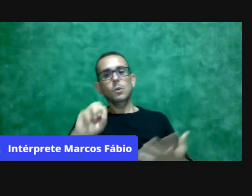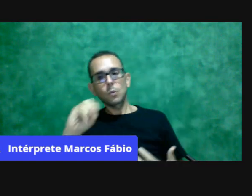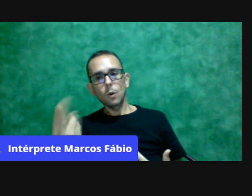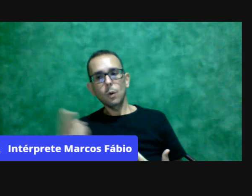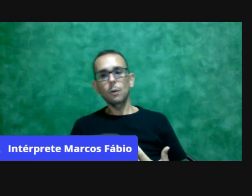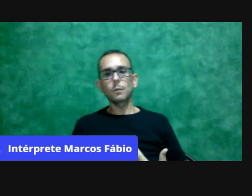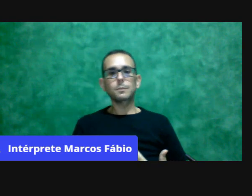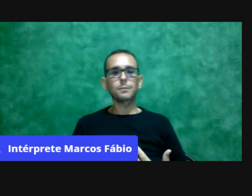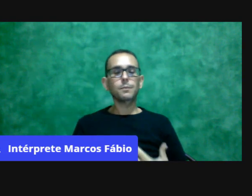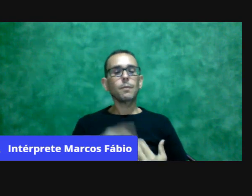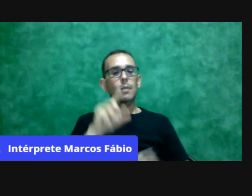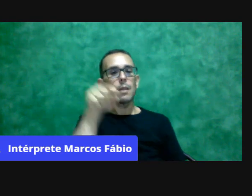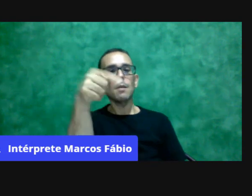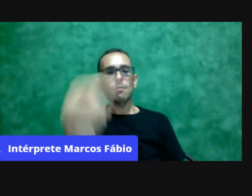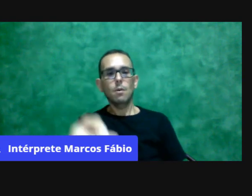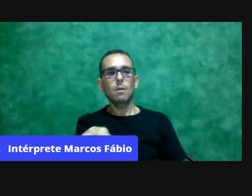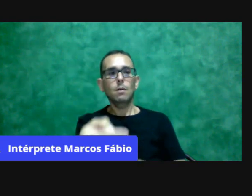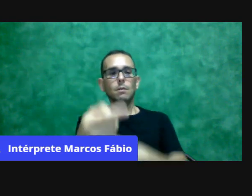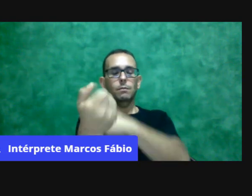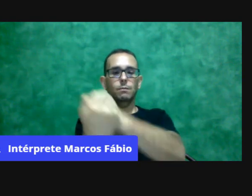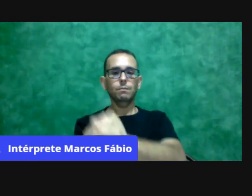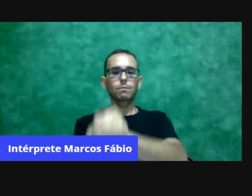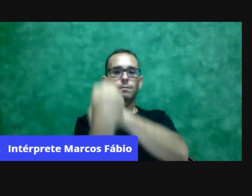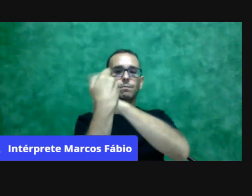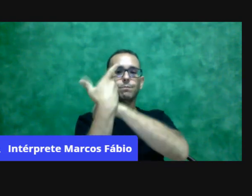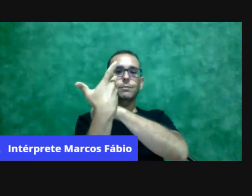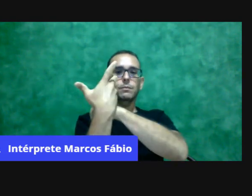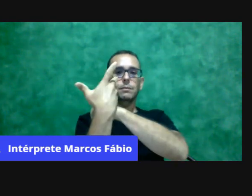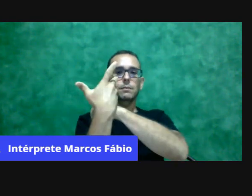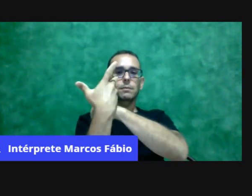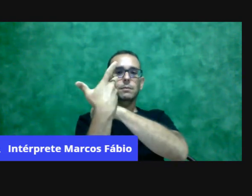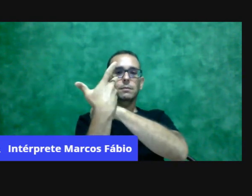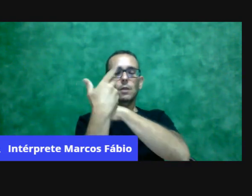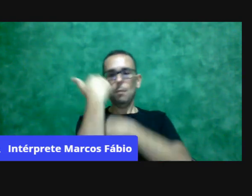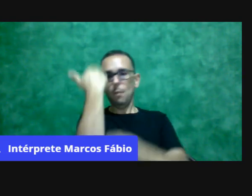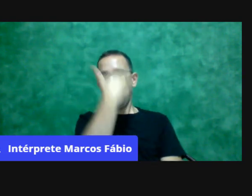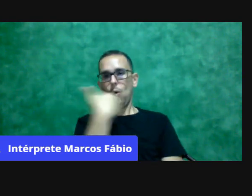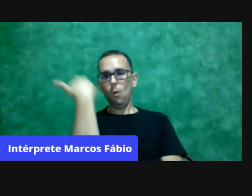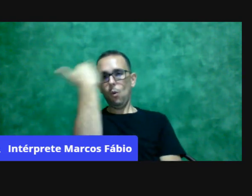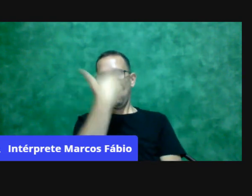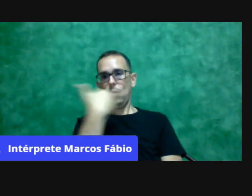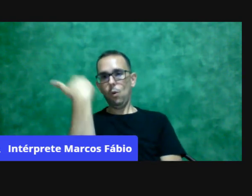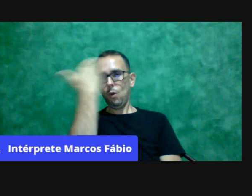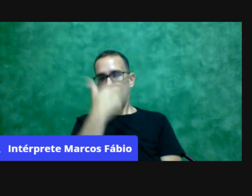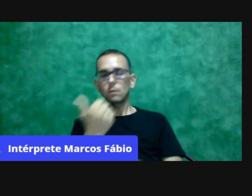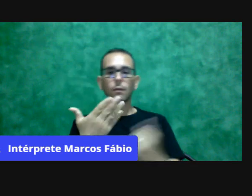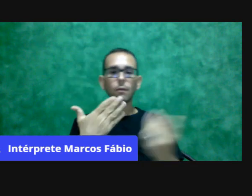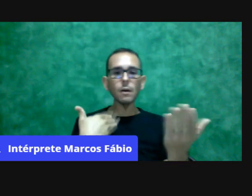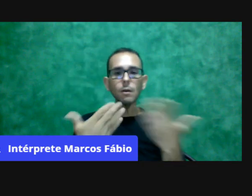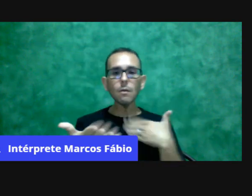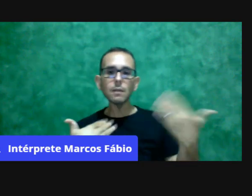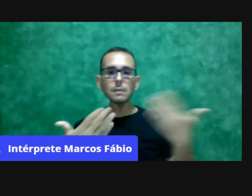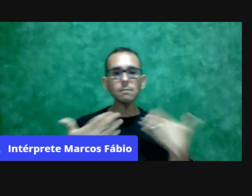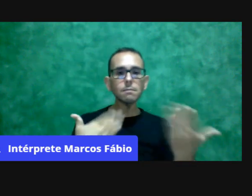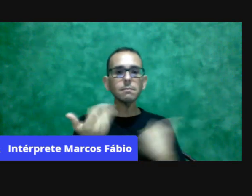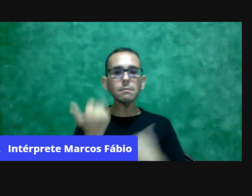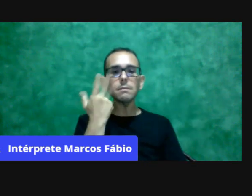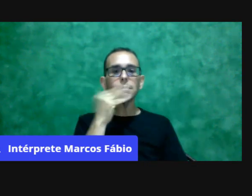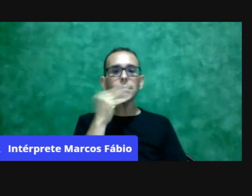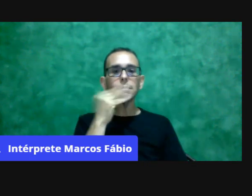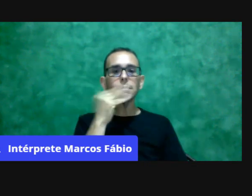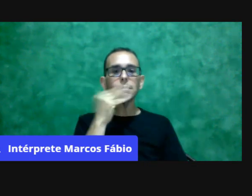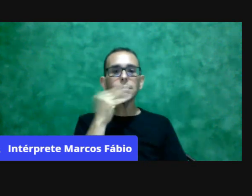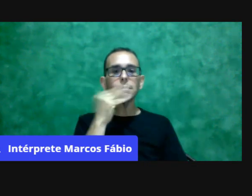e depois trazer o aparelho de gravação para o meu rosto, onde eu vou conversar com a criança sobre